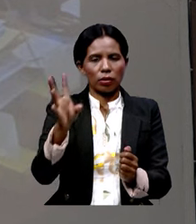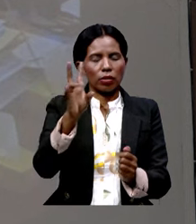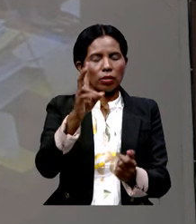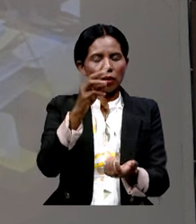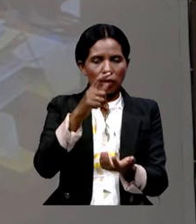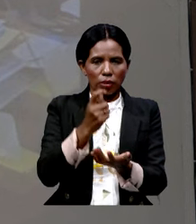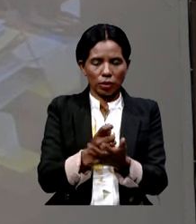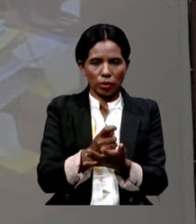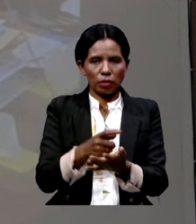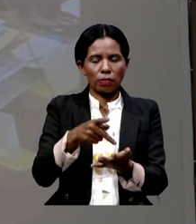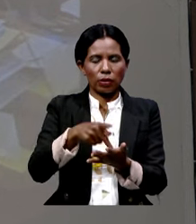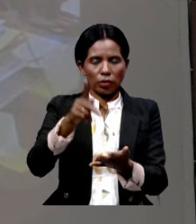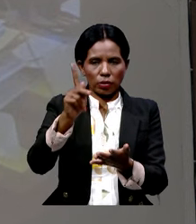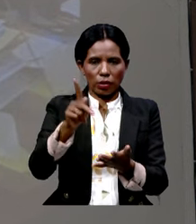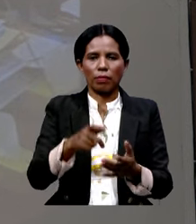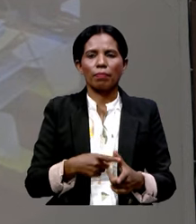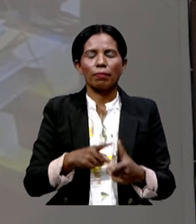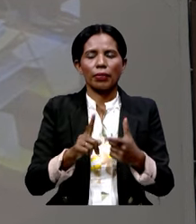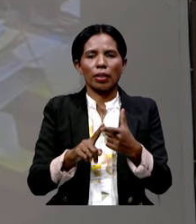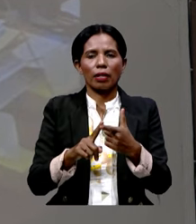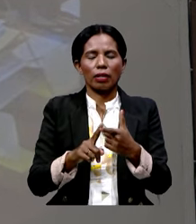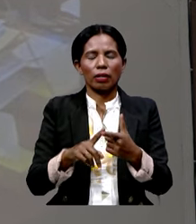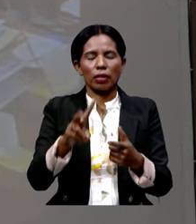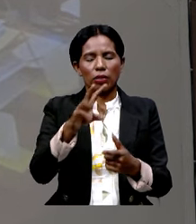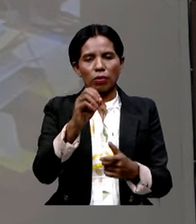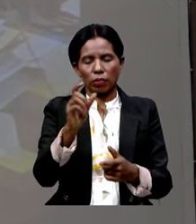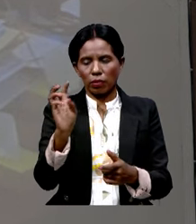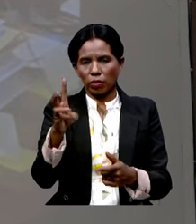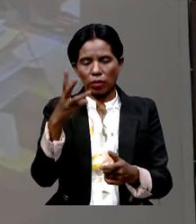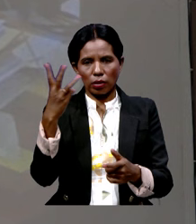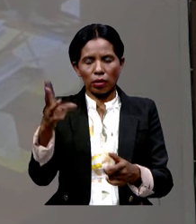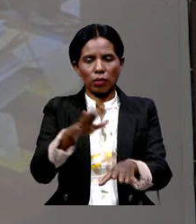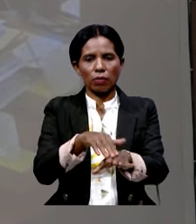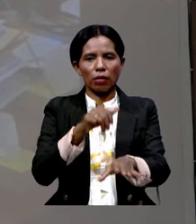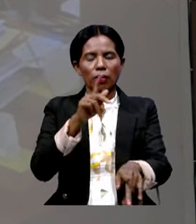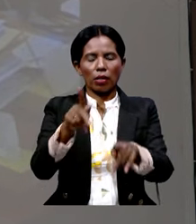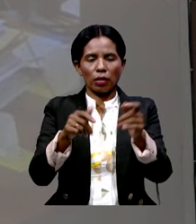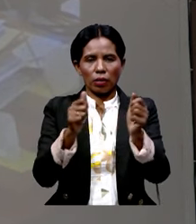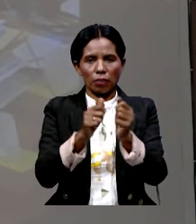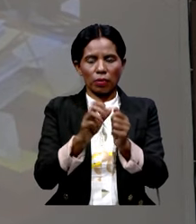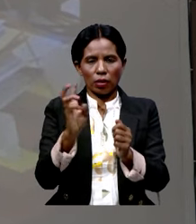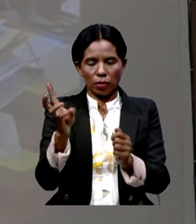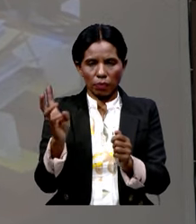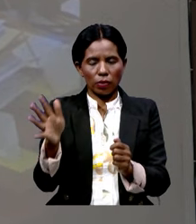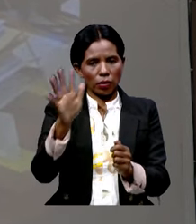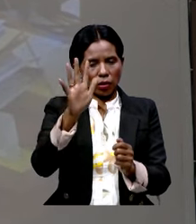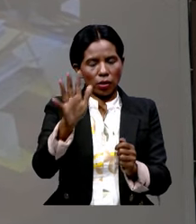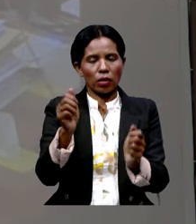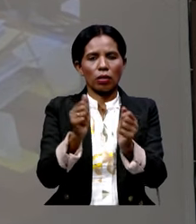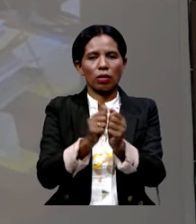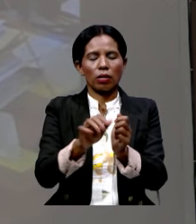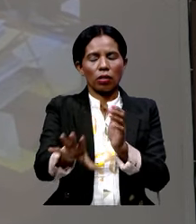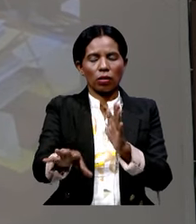946.963 ba salários e vencimentos. Ia 2016, recruta ona ema ha mutu nem nulo recen lima, o seleção